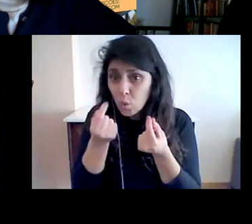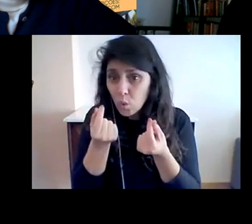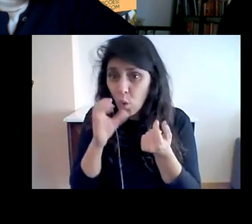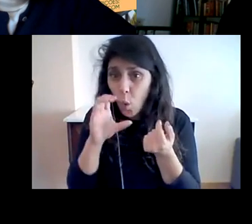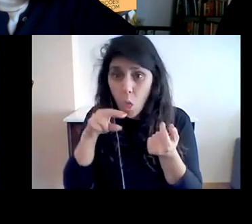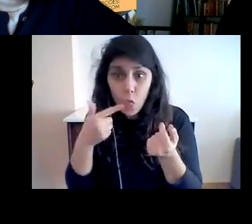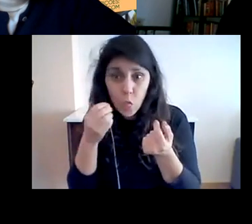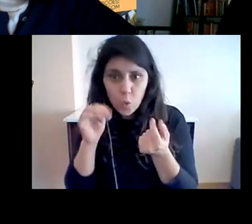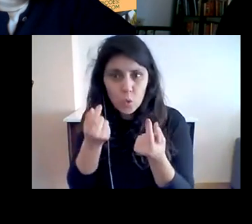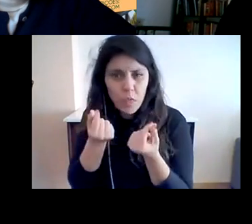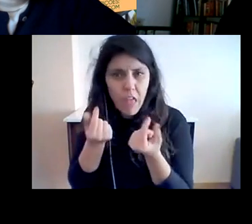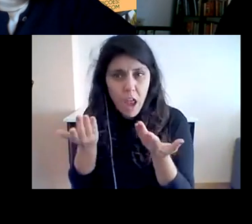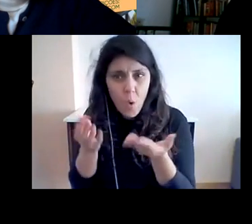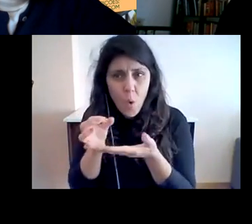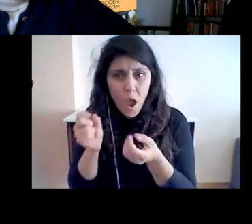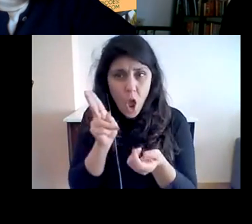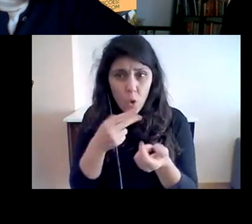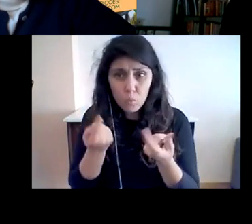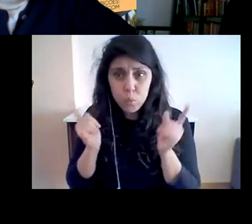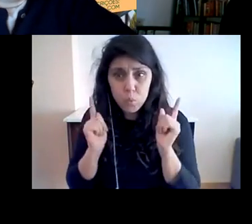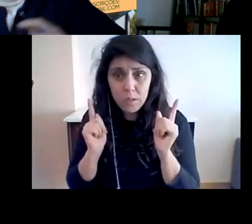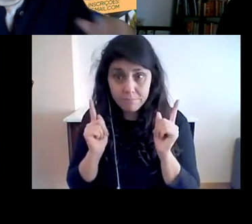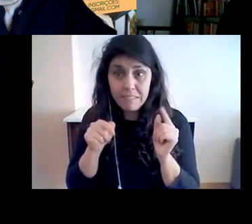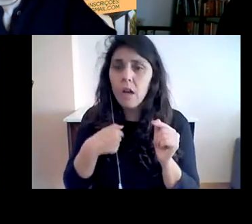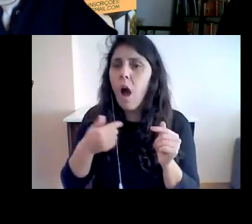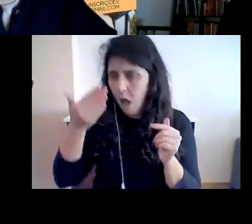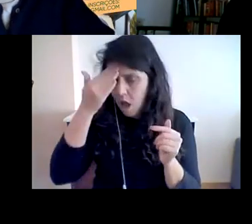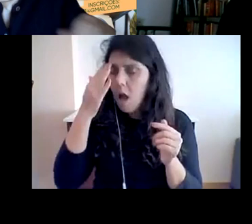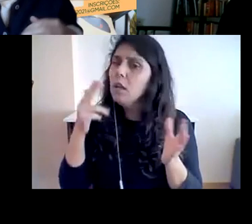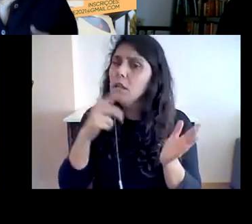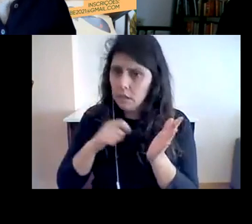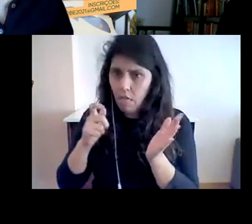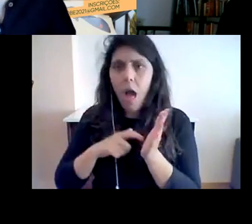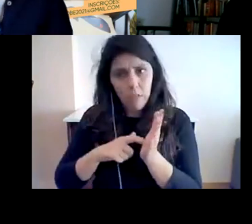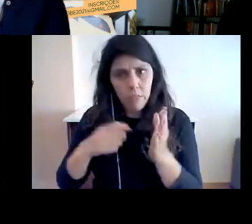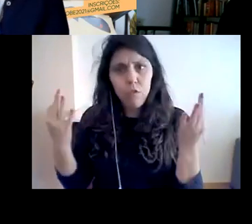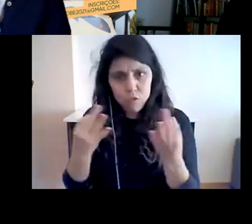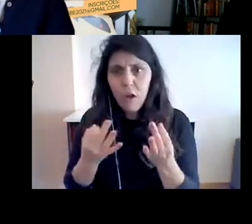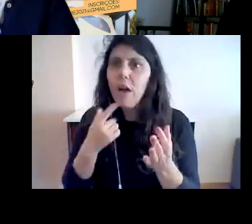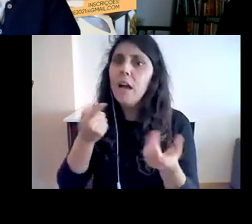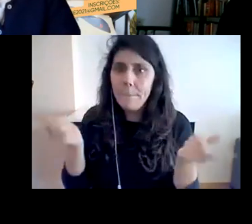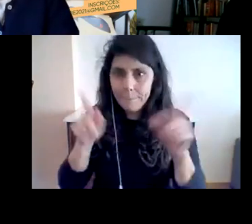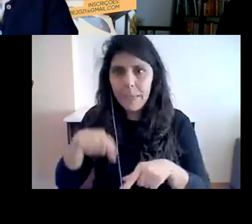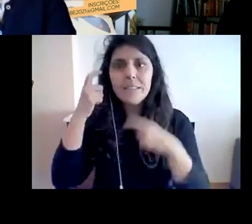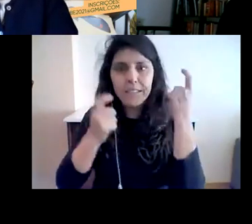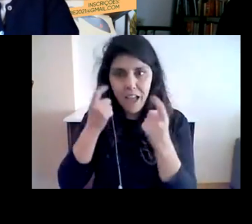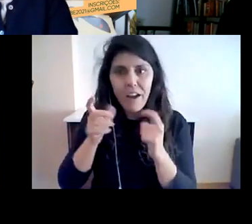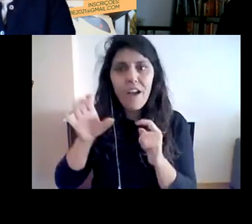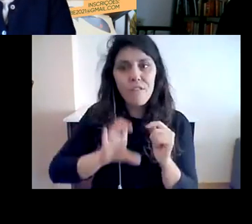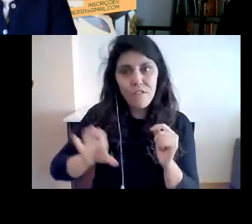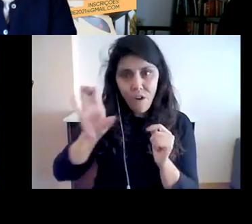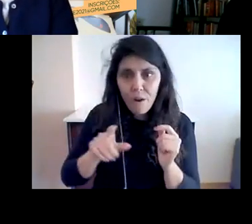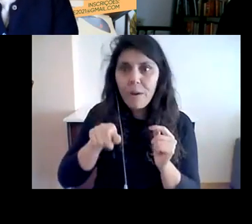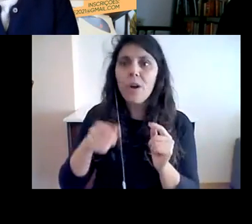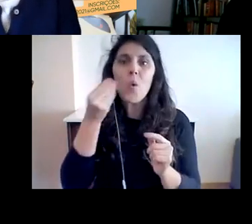de 2020. E, portanto, creio que há aqui mesmo uma necessidade efetiva de se calhar repensar a forma